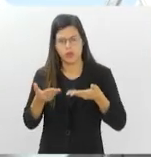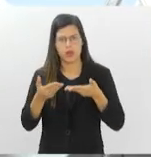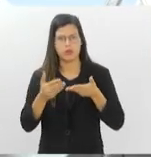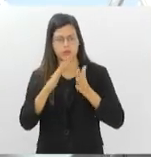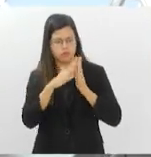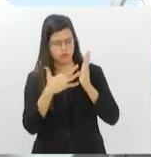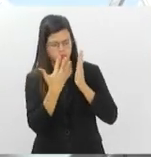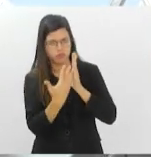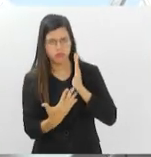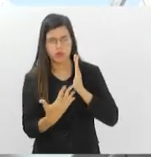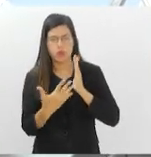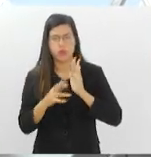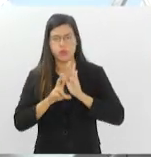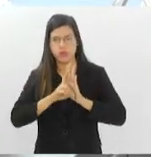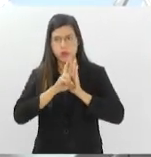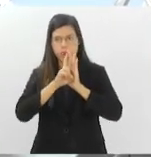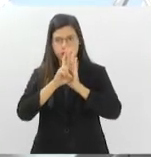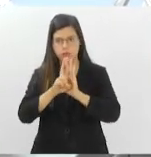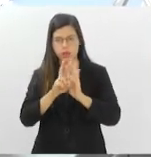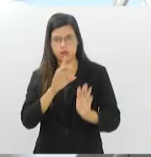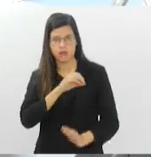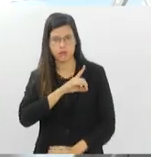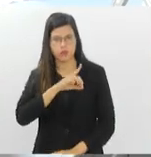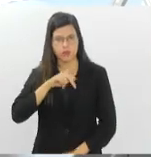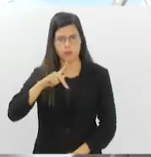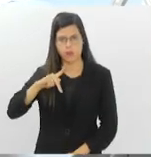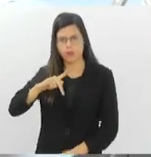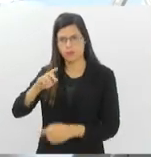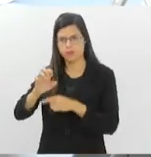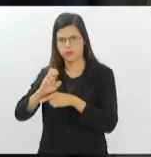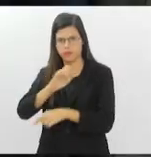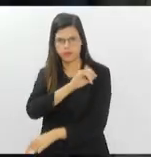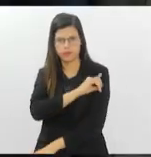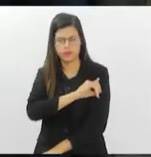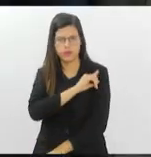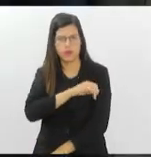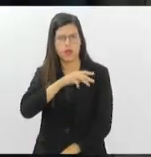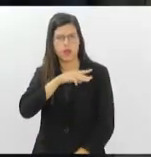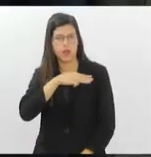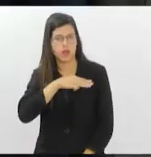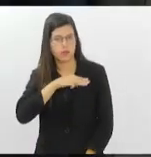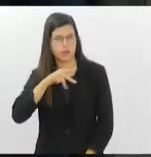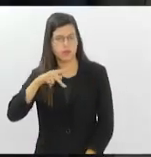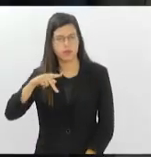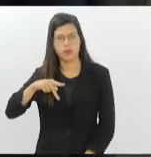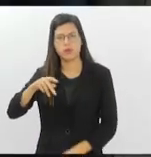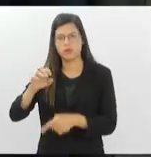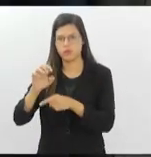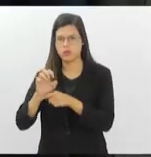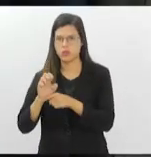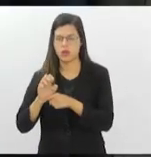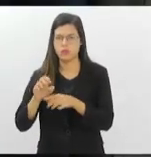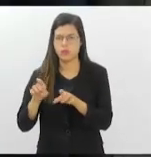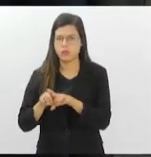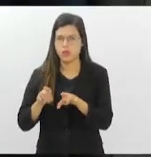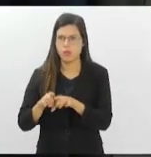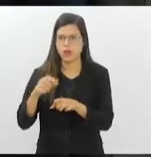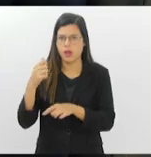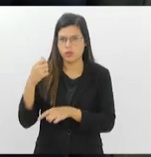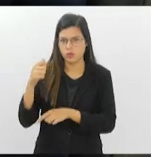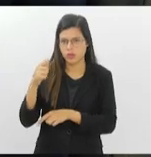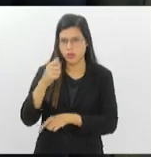trabalho os representantes da Defensoria pú do Estado do Rio ministério público estadual Associação de